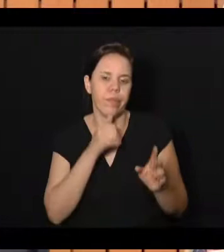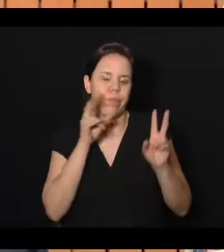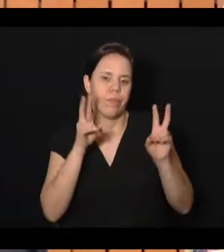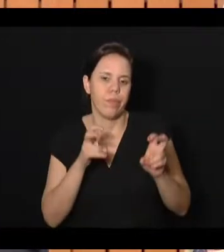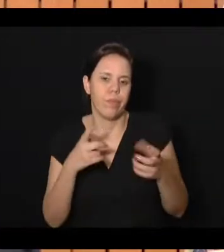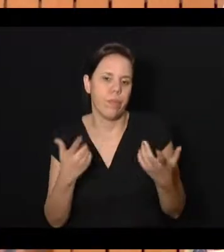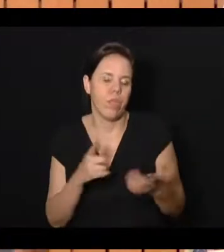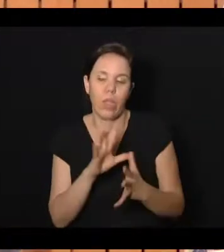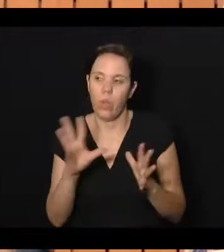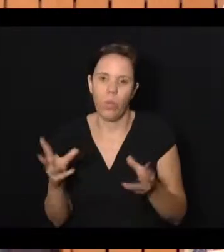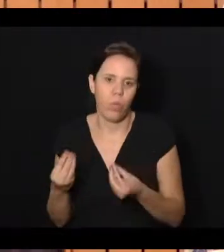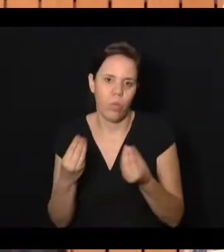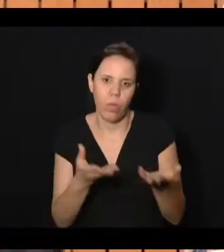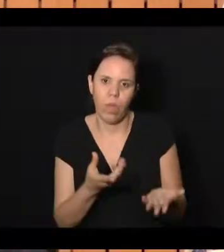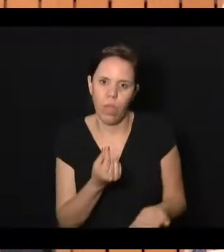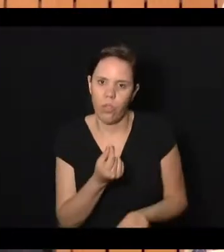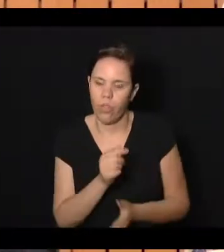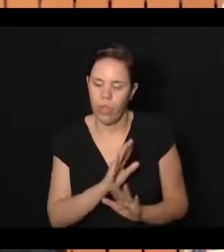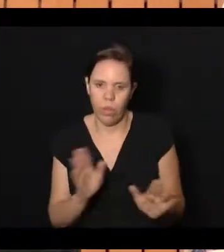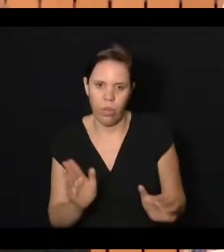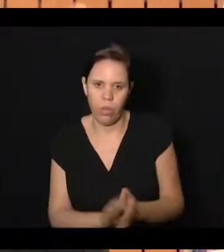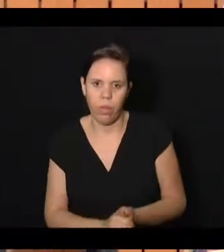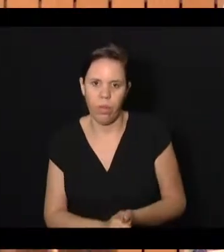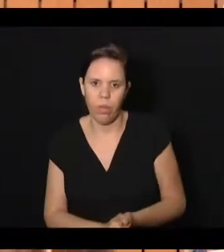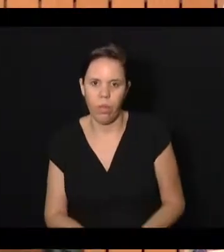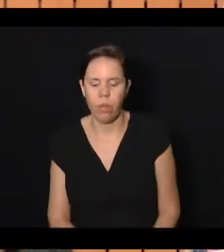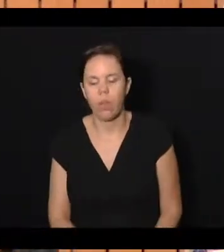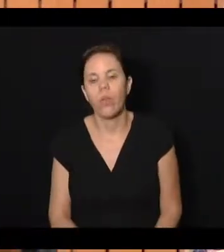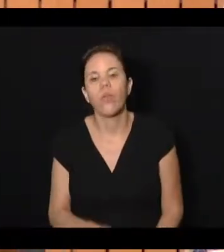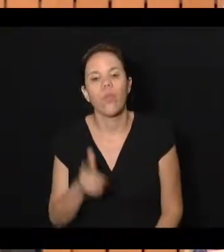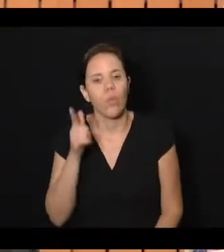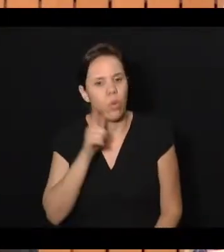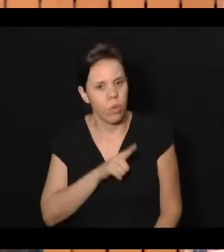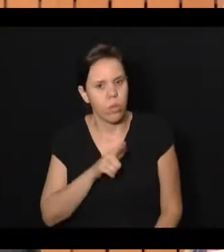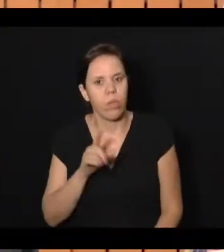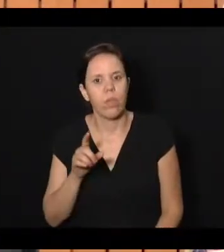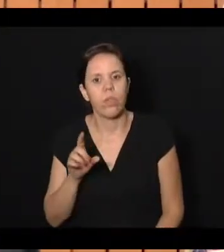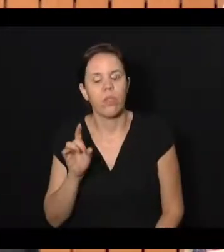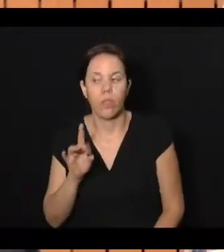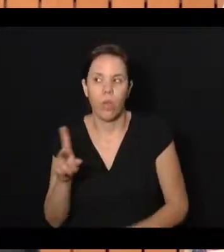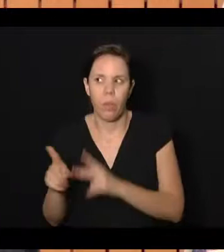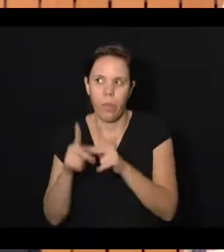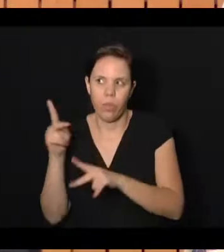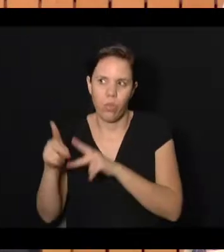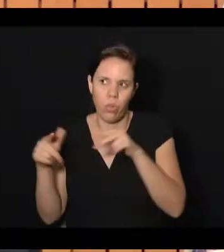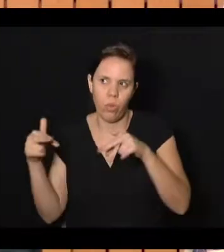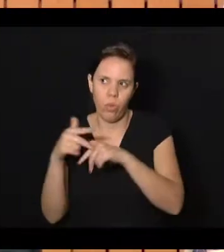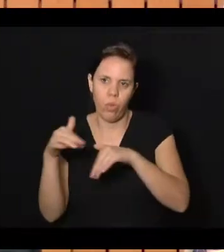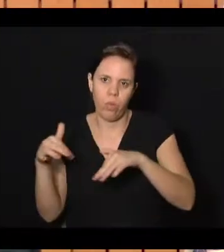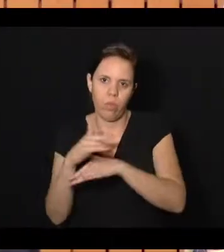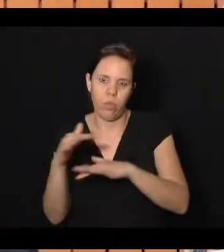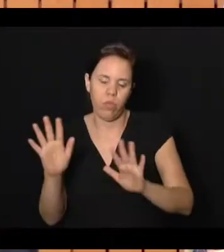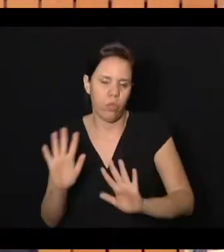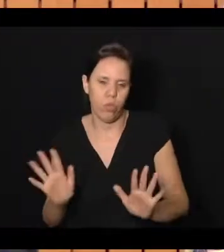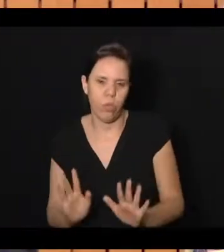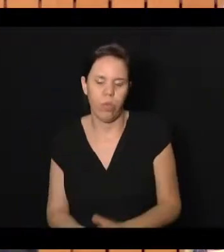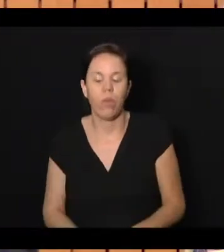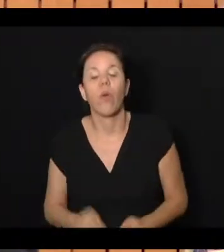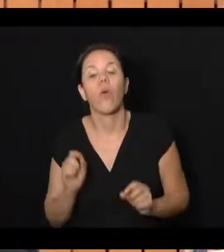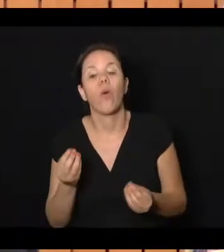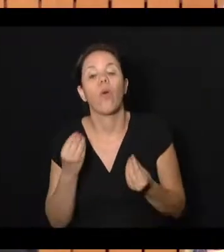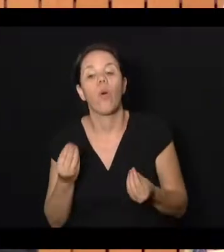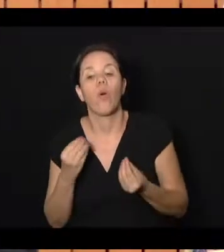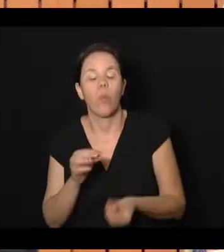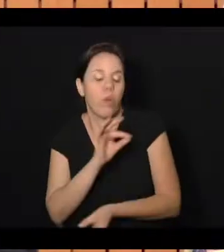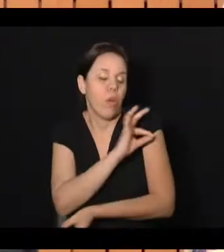oferta dinheiro né então e simplesmente ela conseguiria com a população de um modo em geral né então como a a prefeitura vê